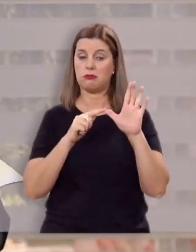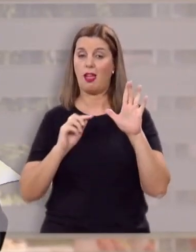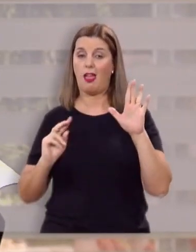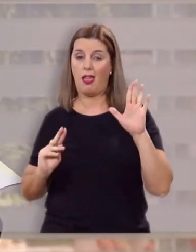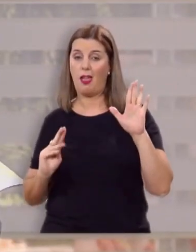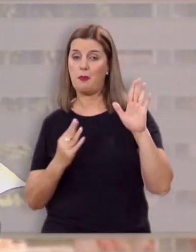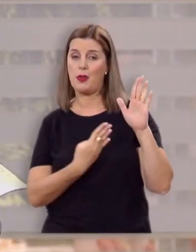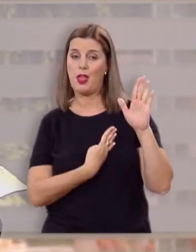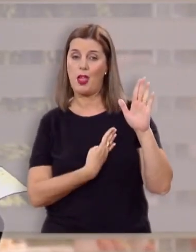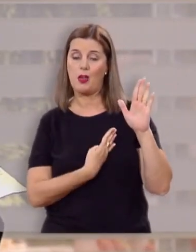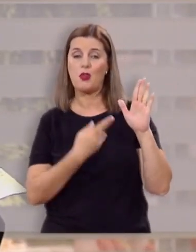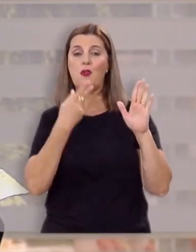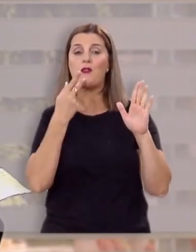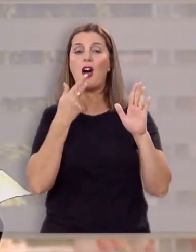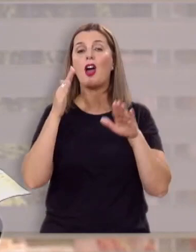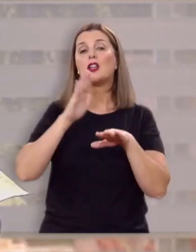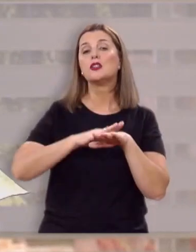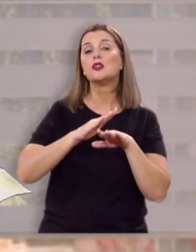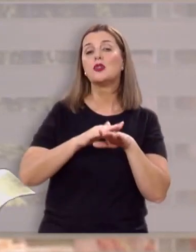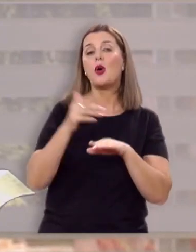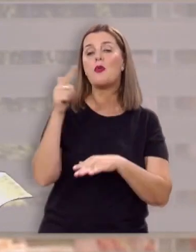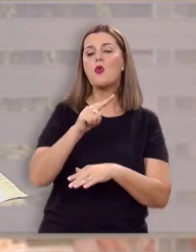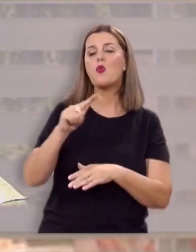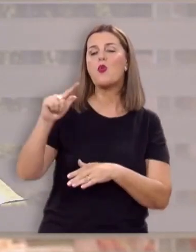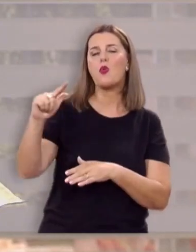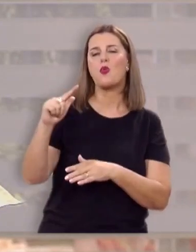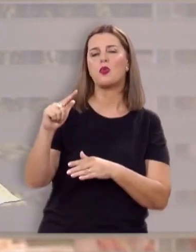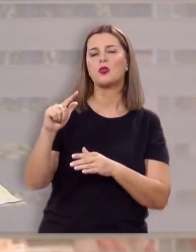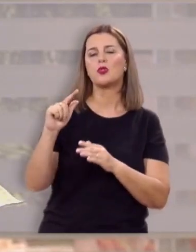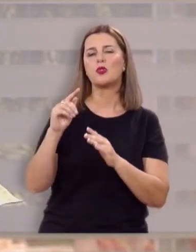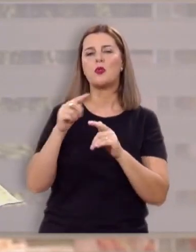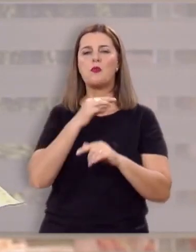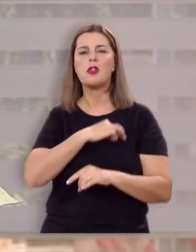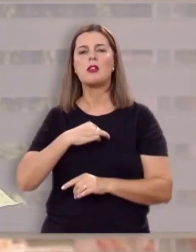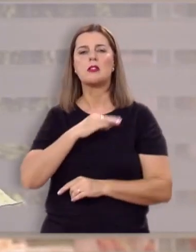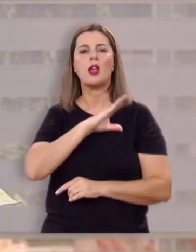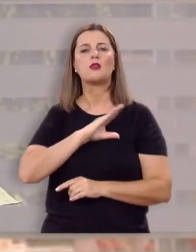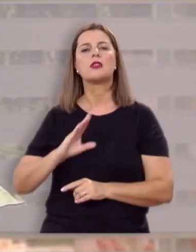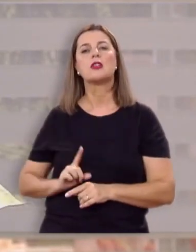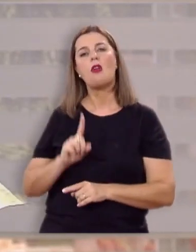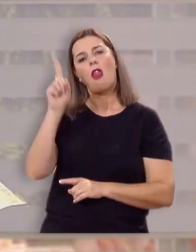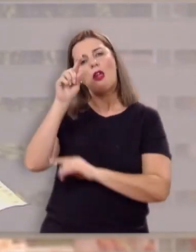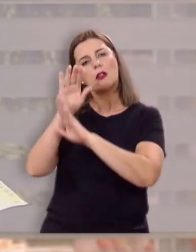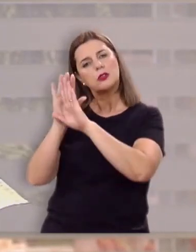Hebreus trata da continuidade do ministério de Cristo no céu.